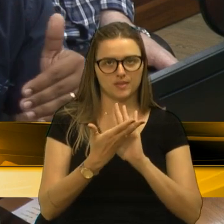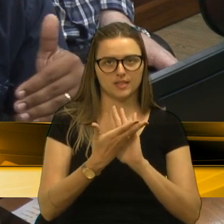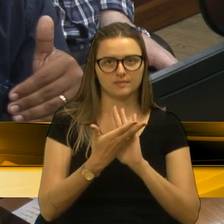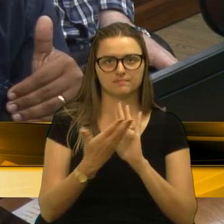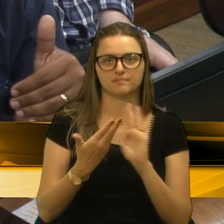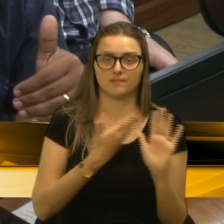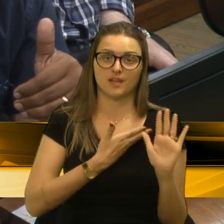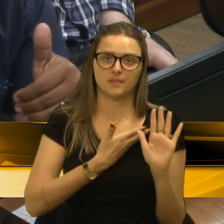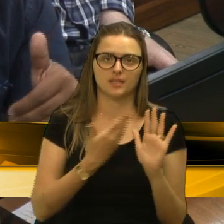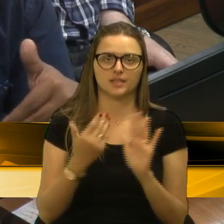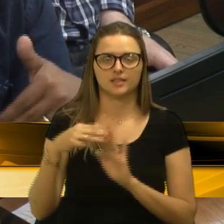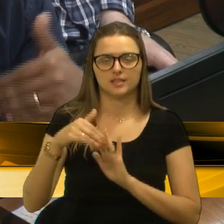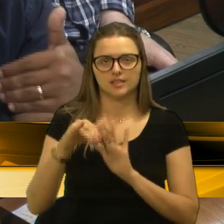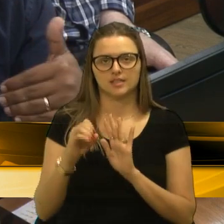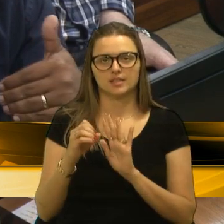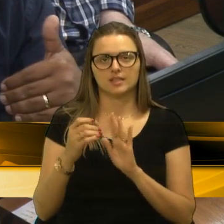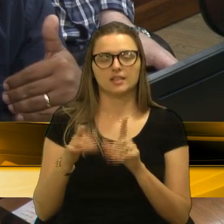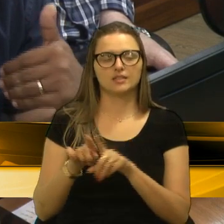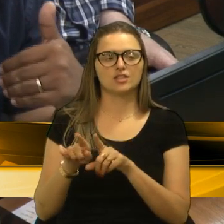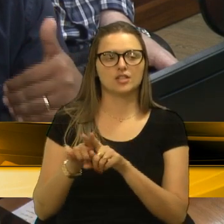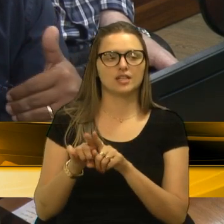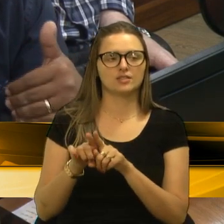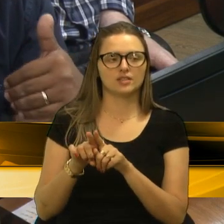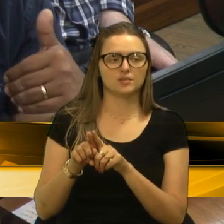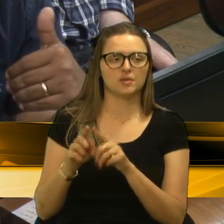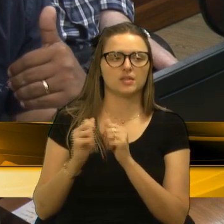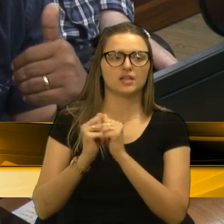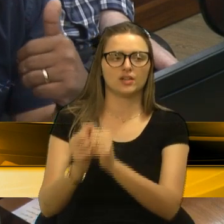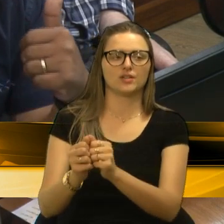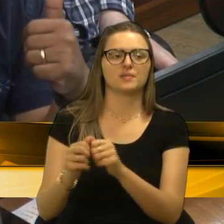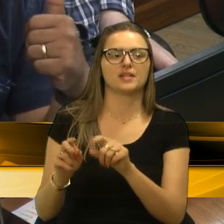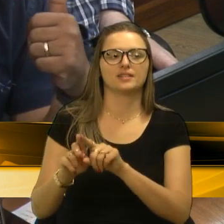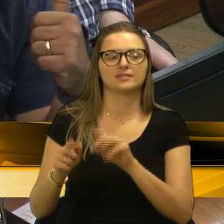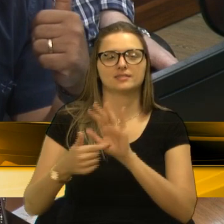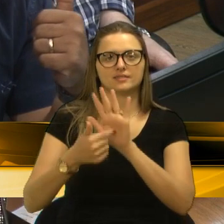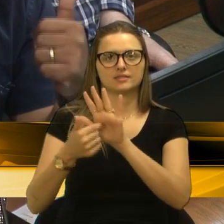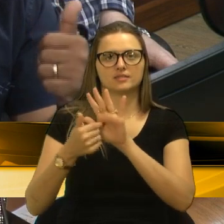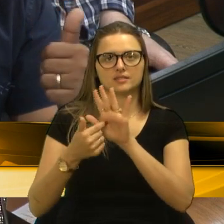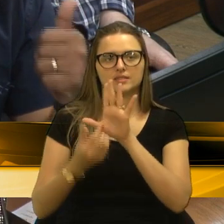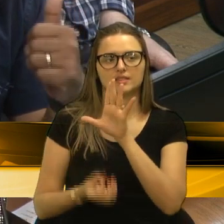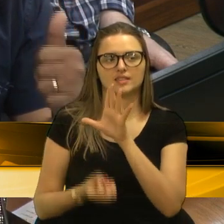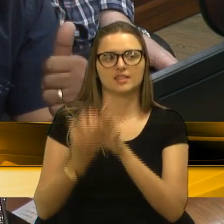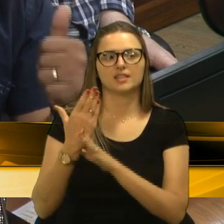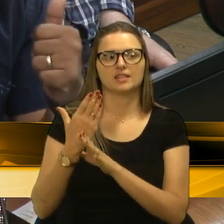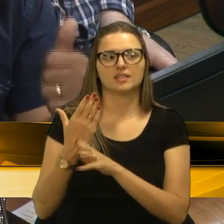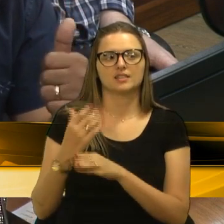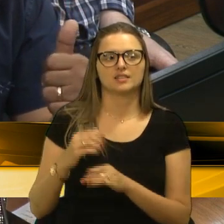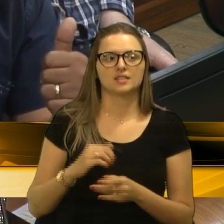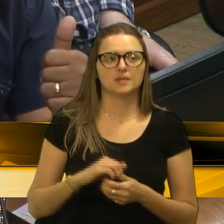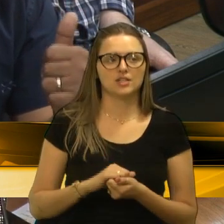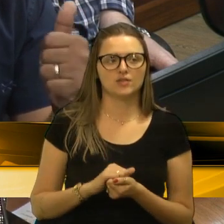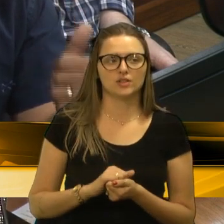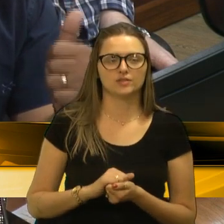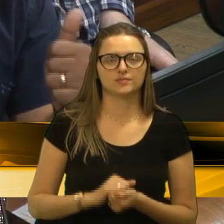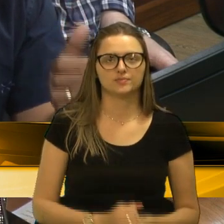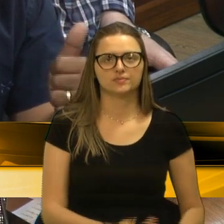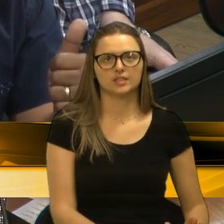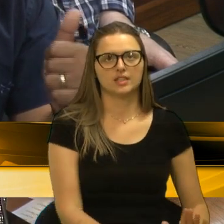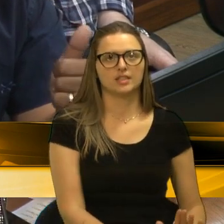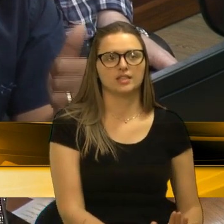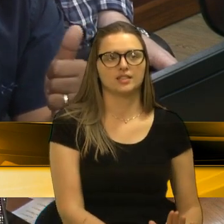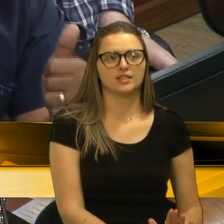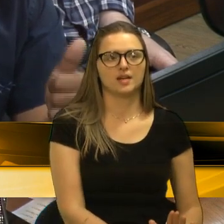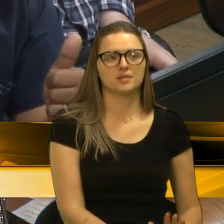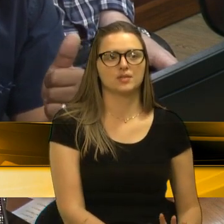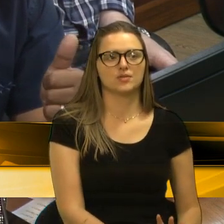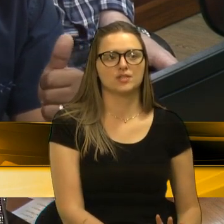do que Caxias representa, pela chegada de pessoas, atender a educação infantil na sua totalidade, principalmente na creche. E o Mão Amiga faz